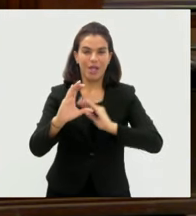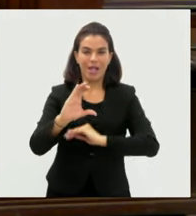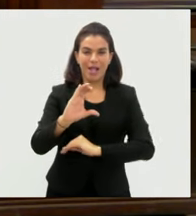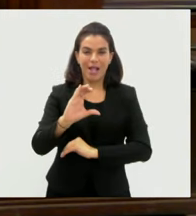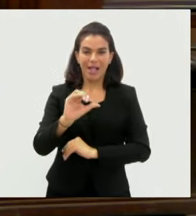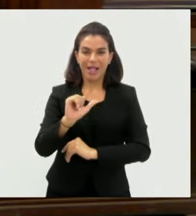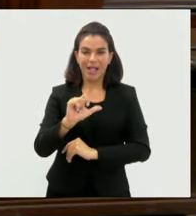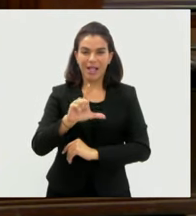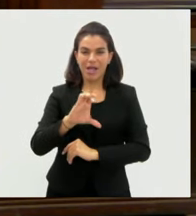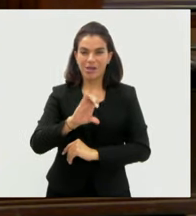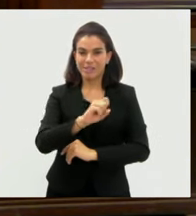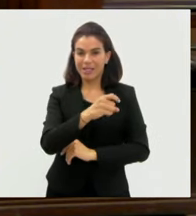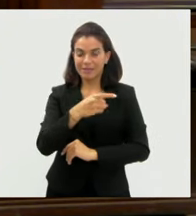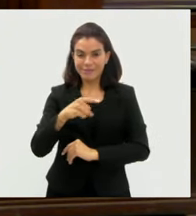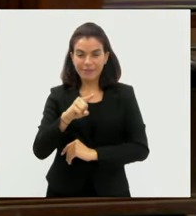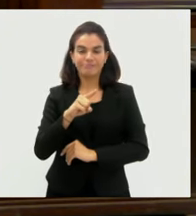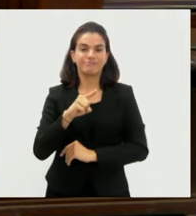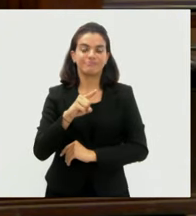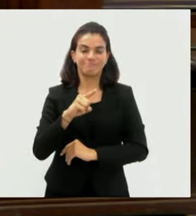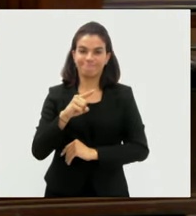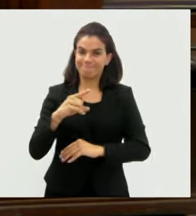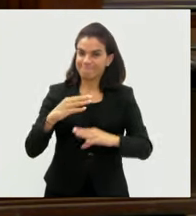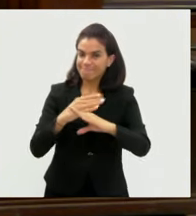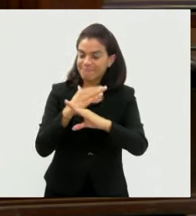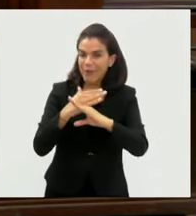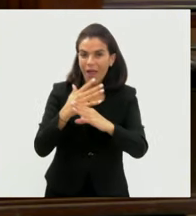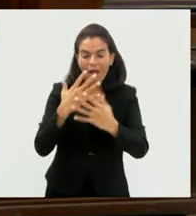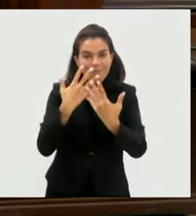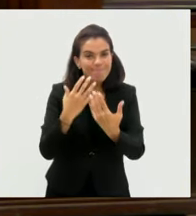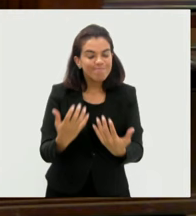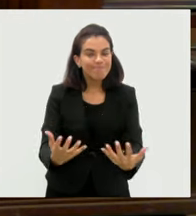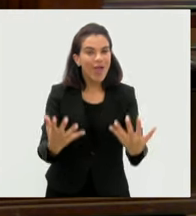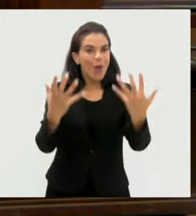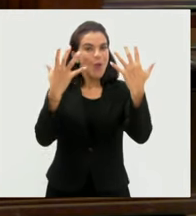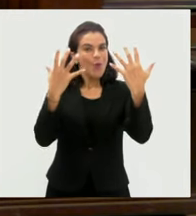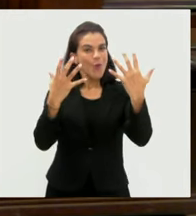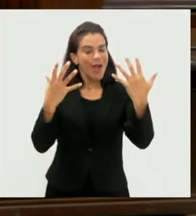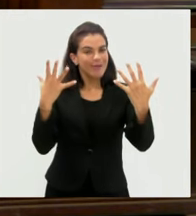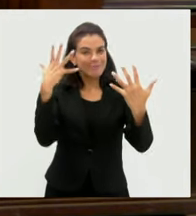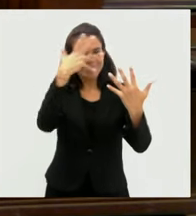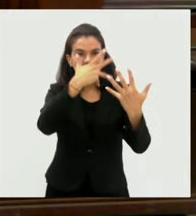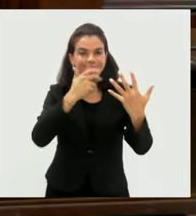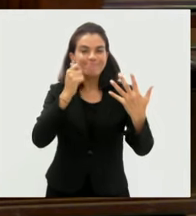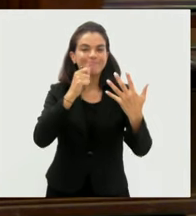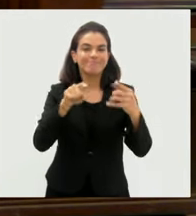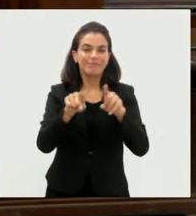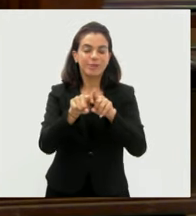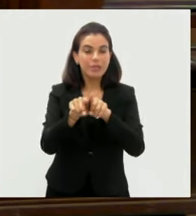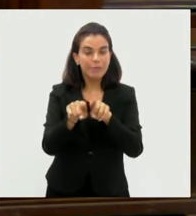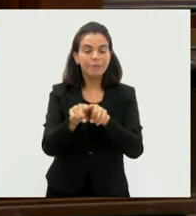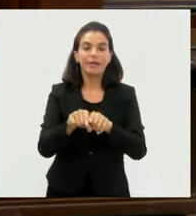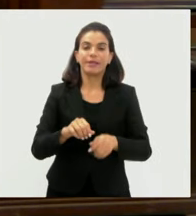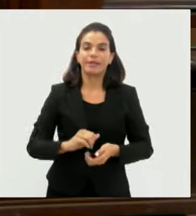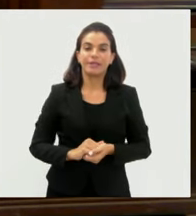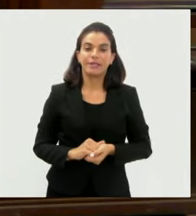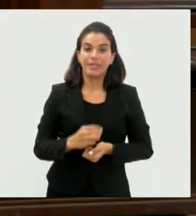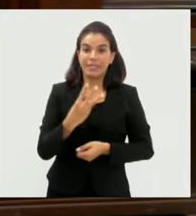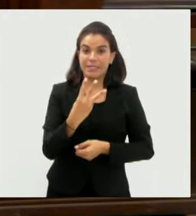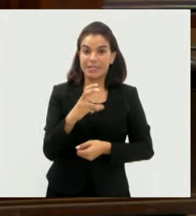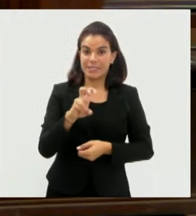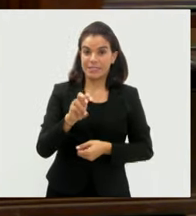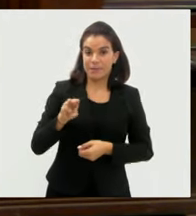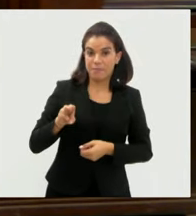centro de nossa cidade, que não só atende Macaé, mas toda a região, os 35 milhões que